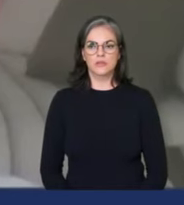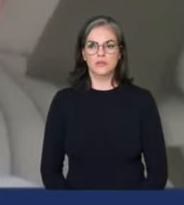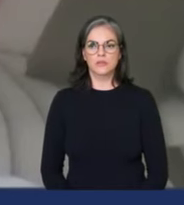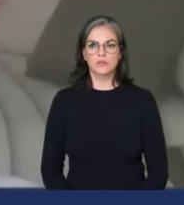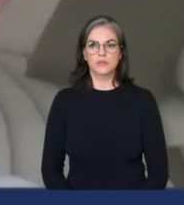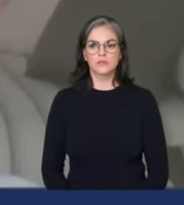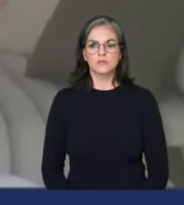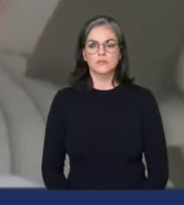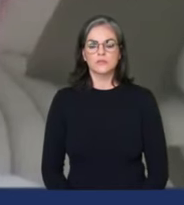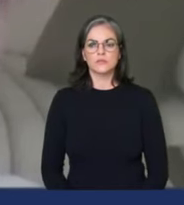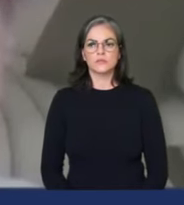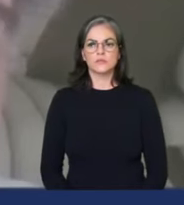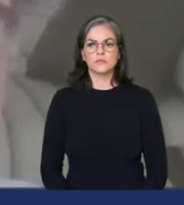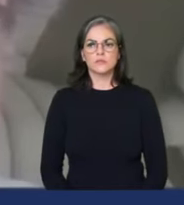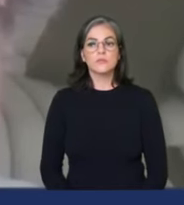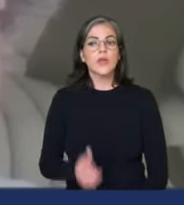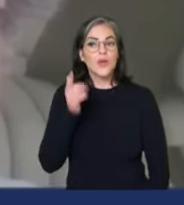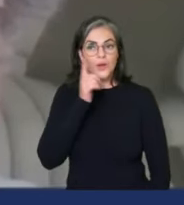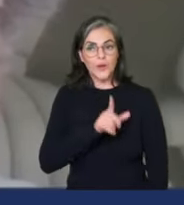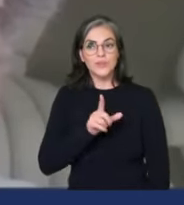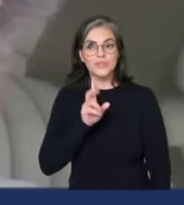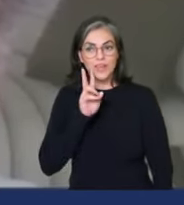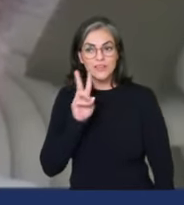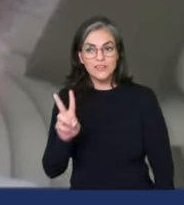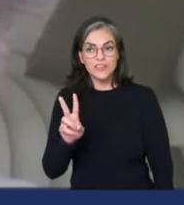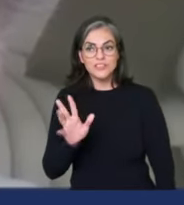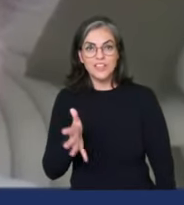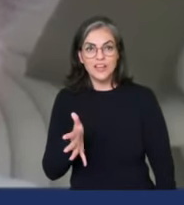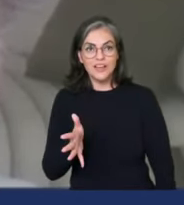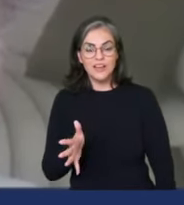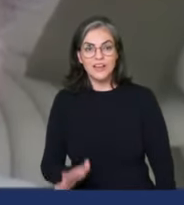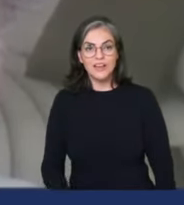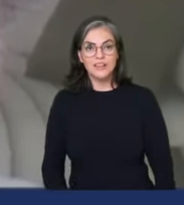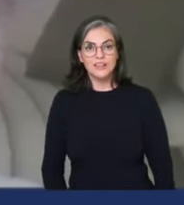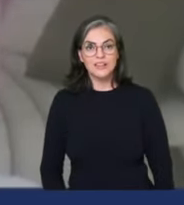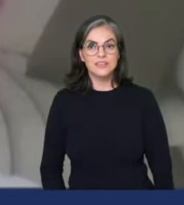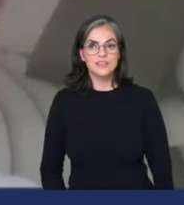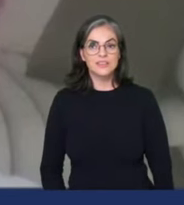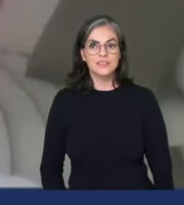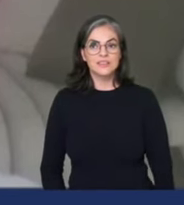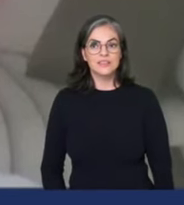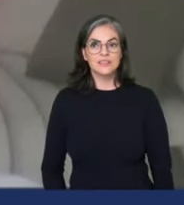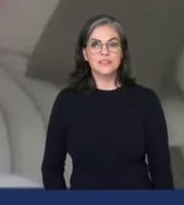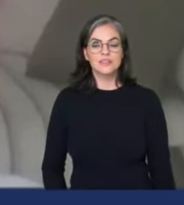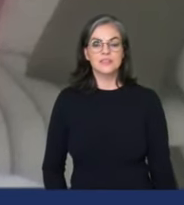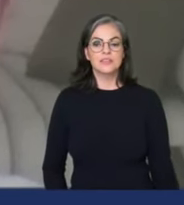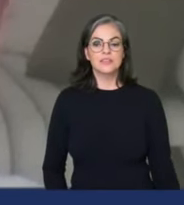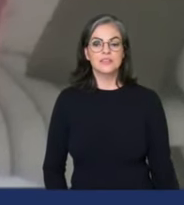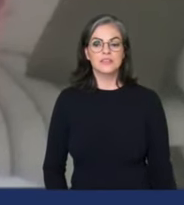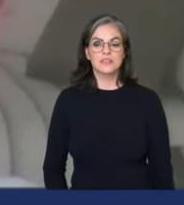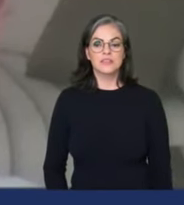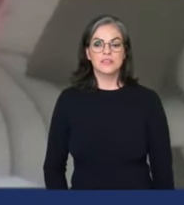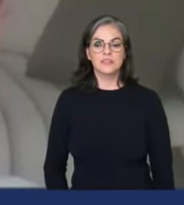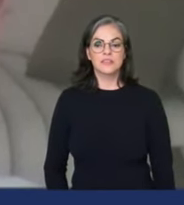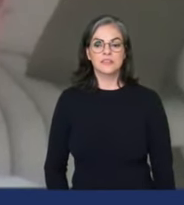Vocês estão enxergando a apresentação aí? Nós temos mais um convidado que está nesse